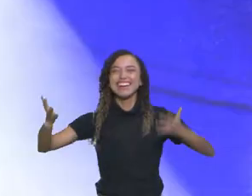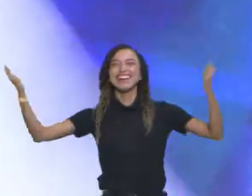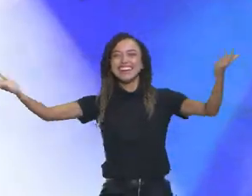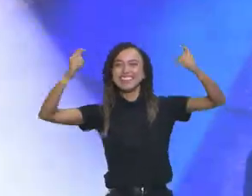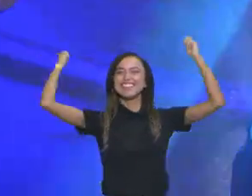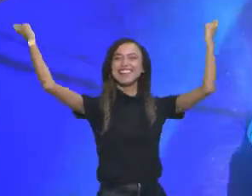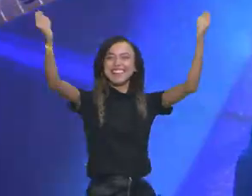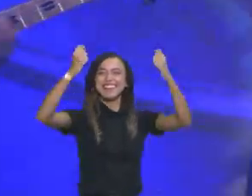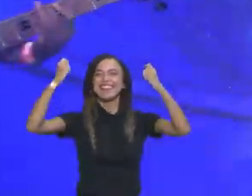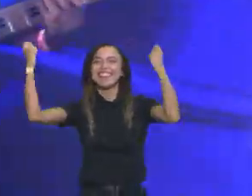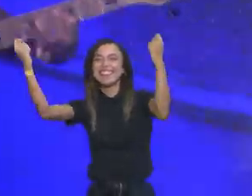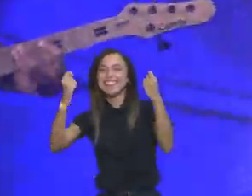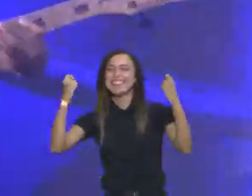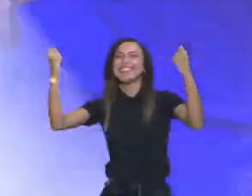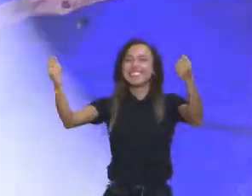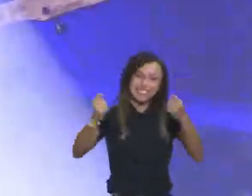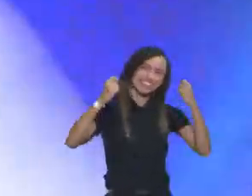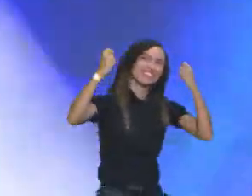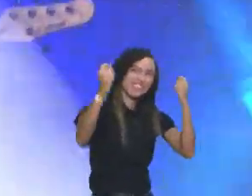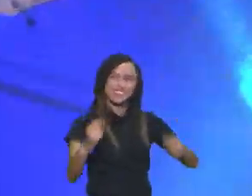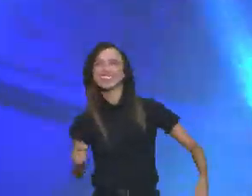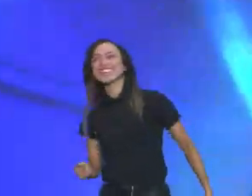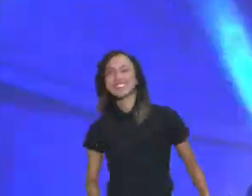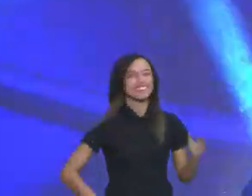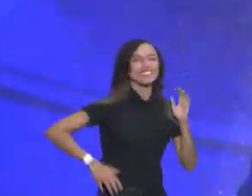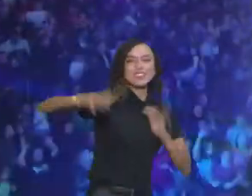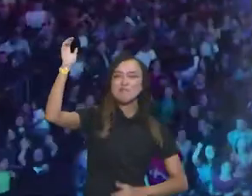Caruaru começou a pular